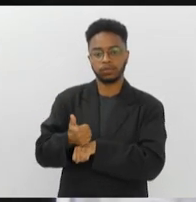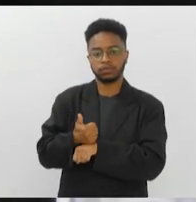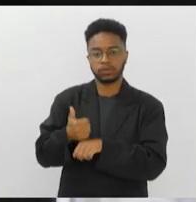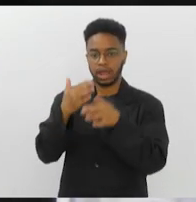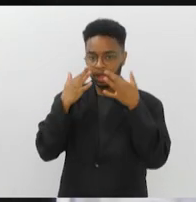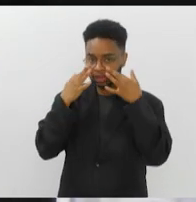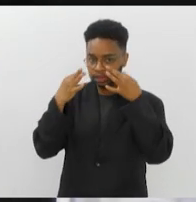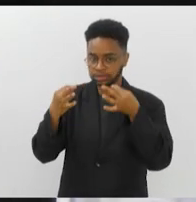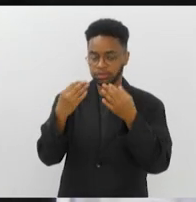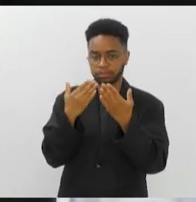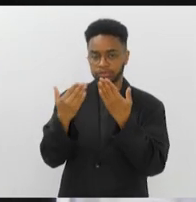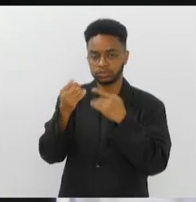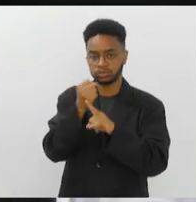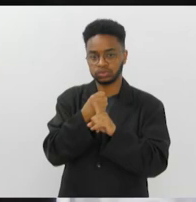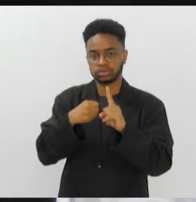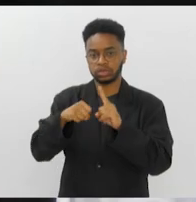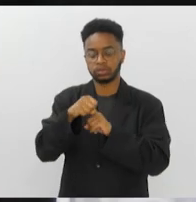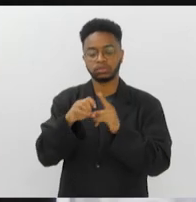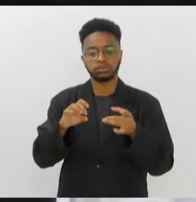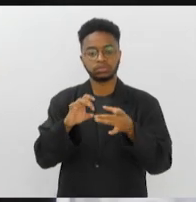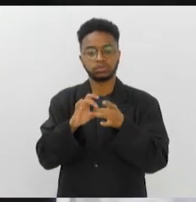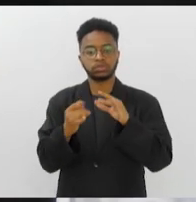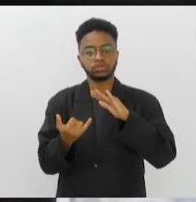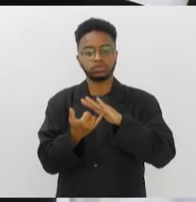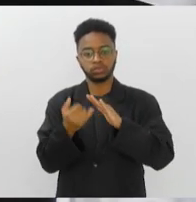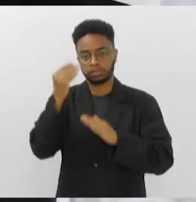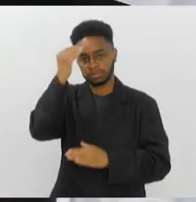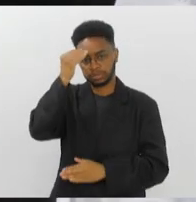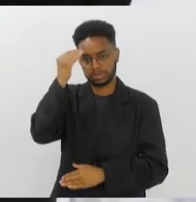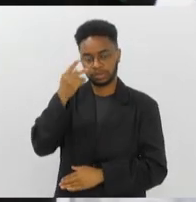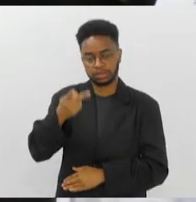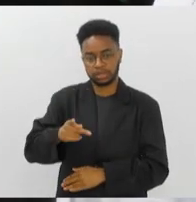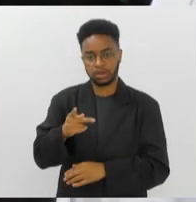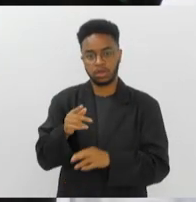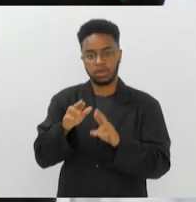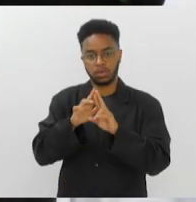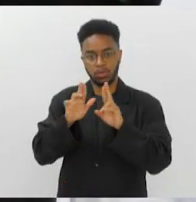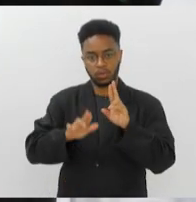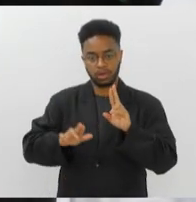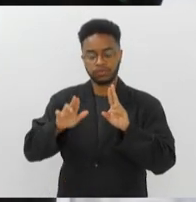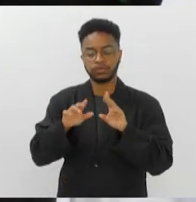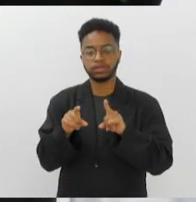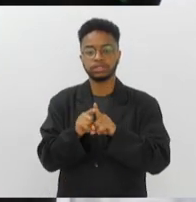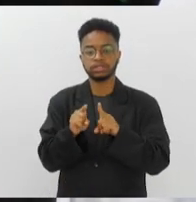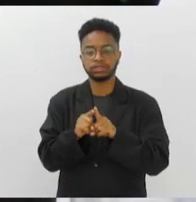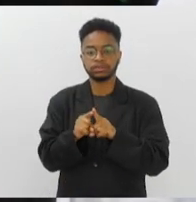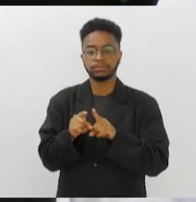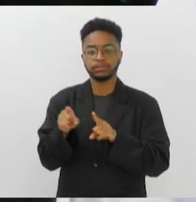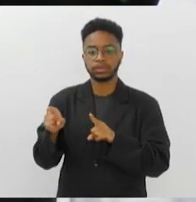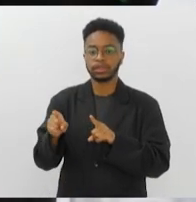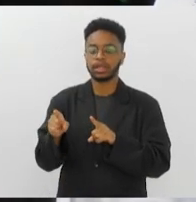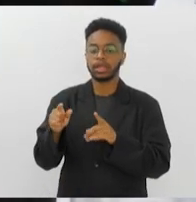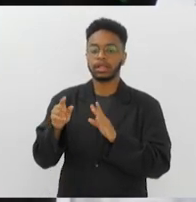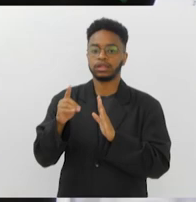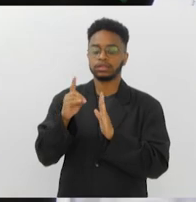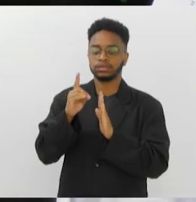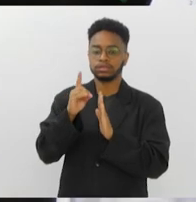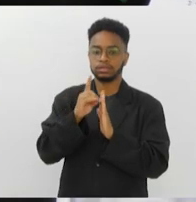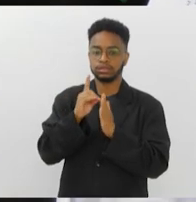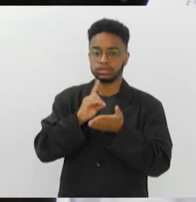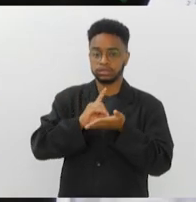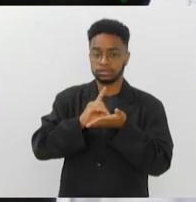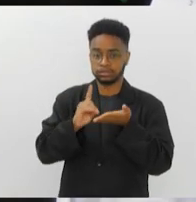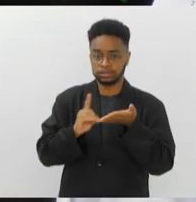atenção psicossocial do Instituto de Psiquiatria da UFRJ e que a sua dissertação